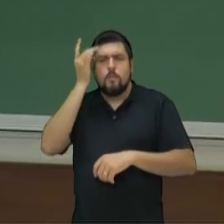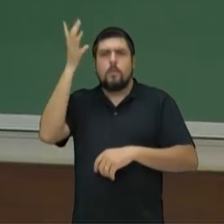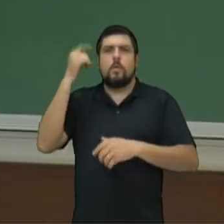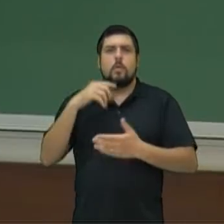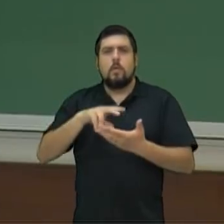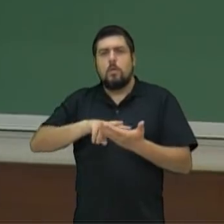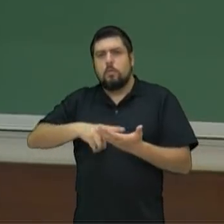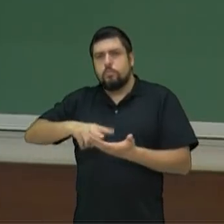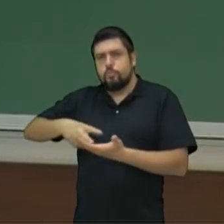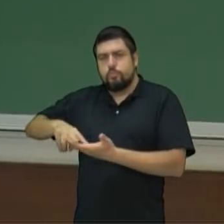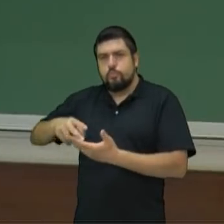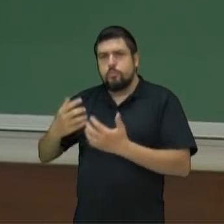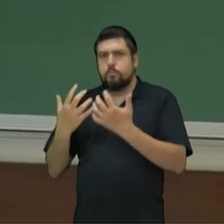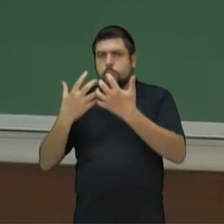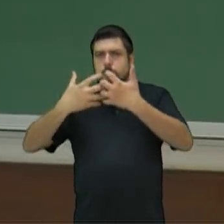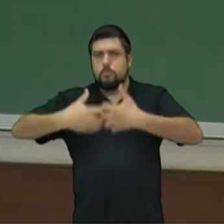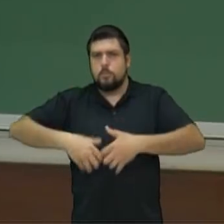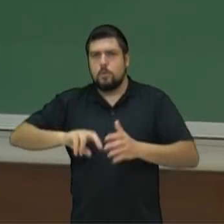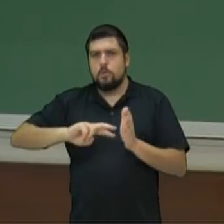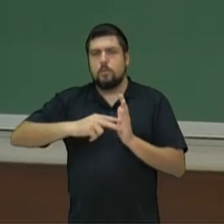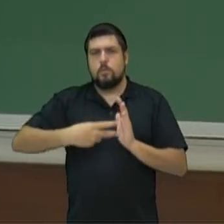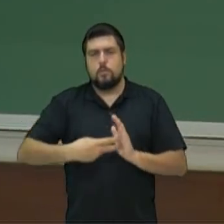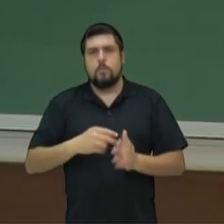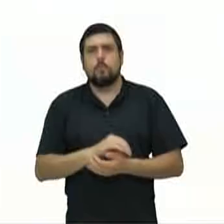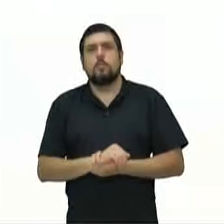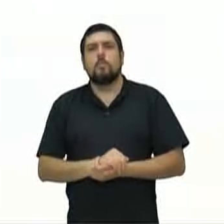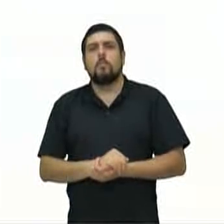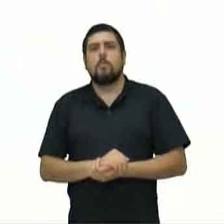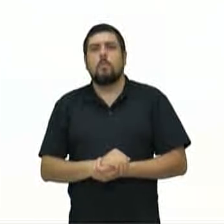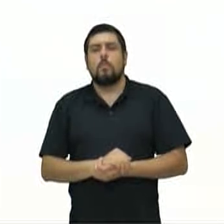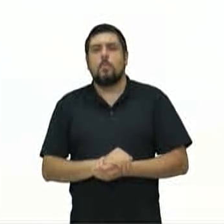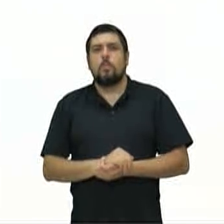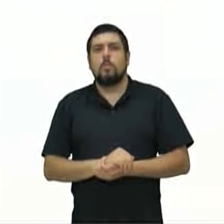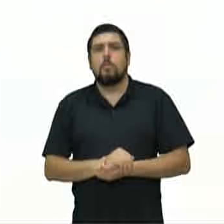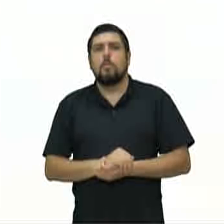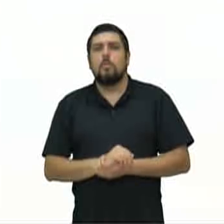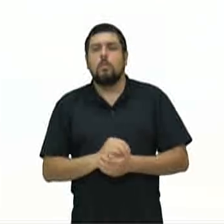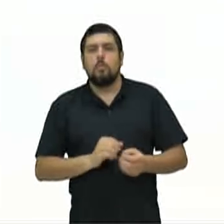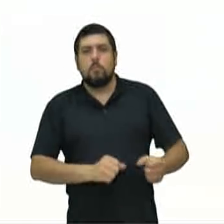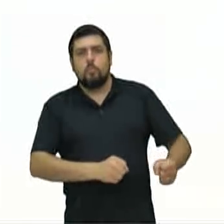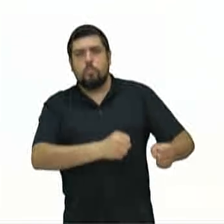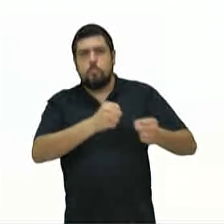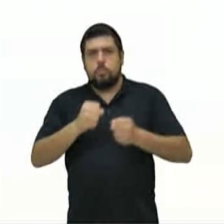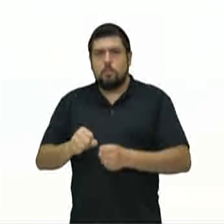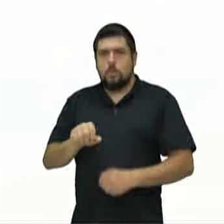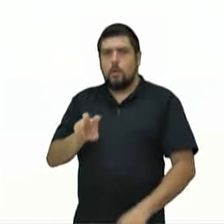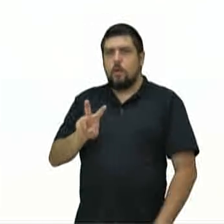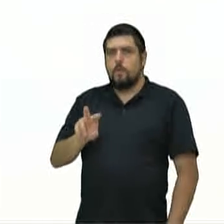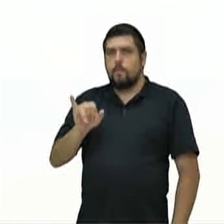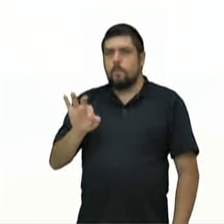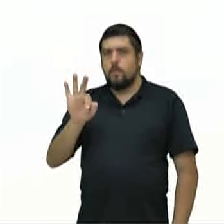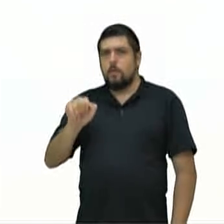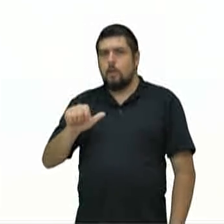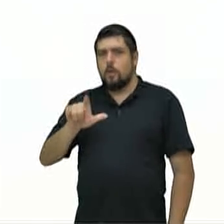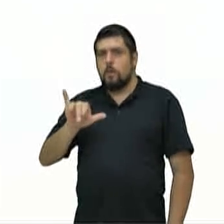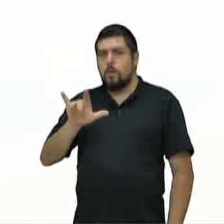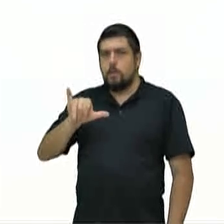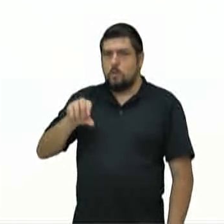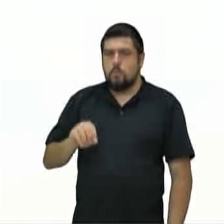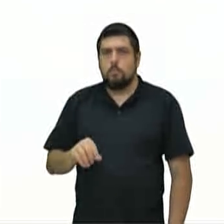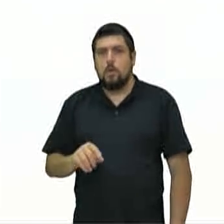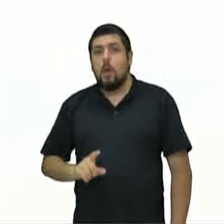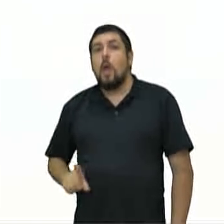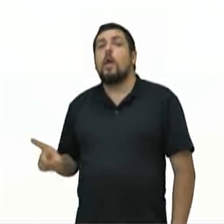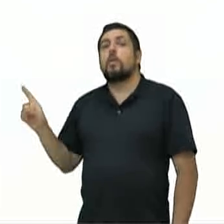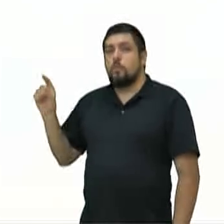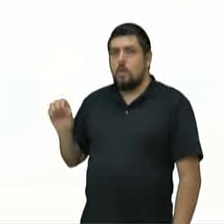técnica, ok? Poder vitalício. Aliás, deixa eu me explicar. Este texto aqui, é uma redação que ganhou nota 1000 no